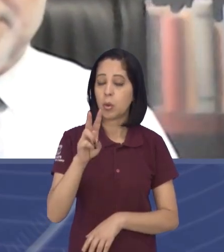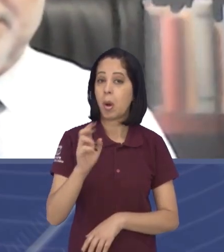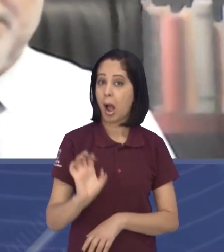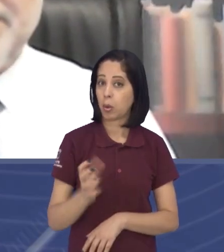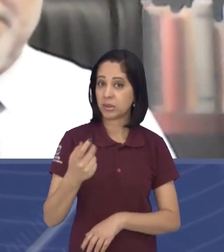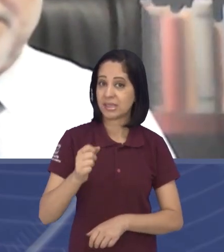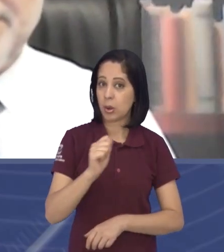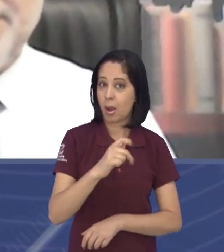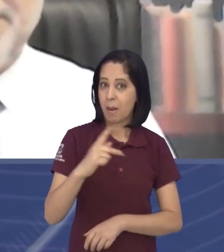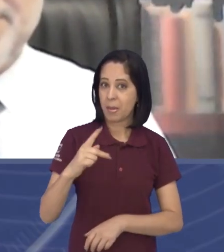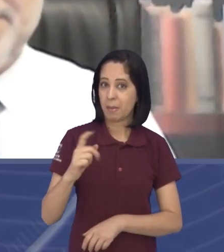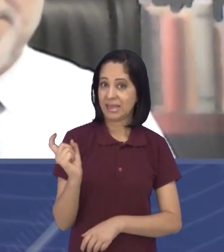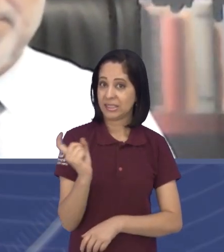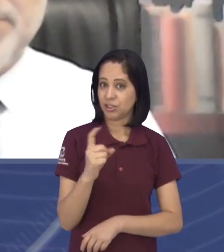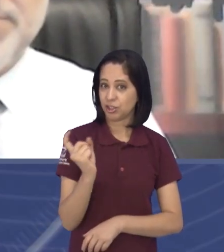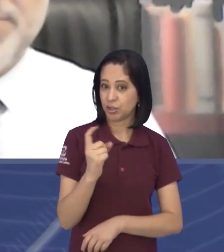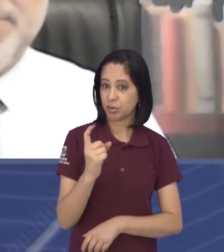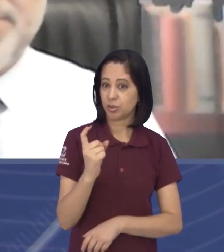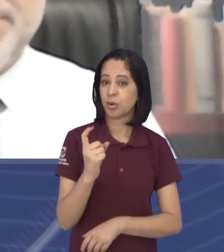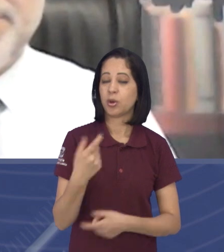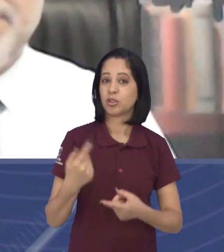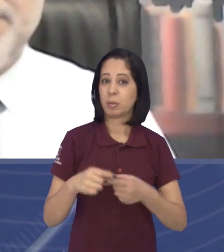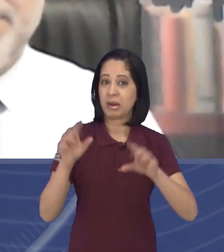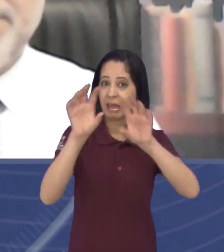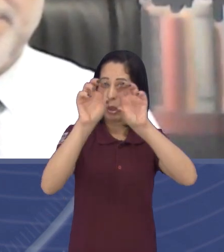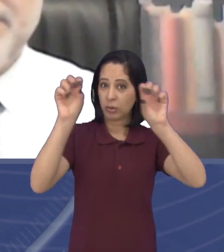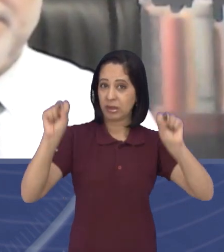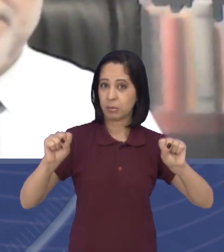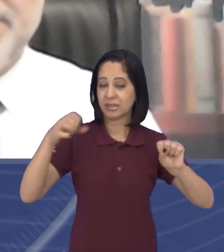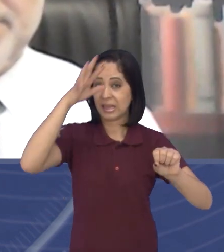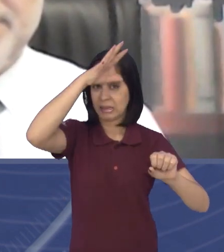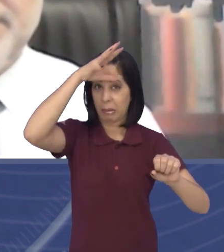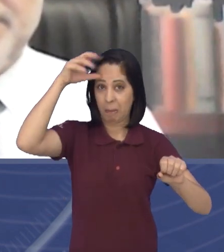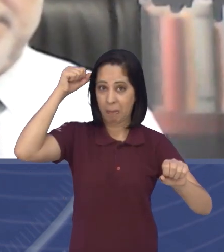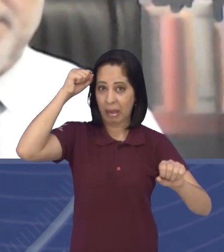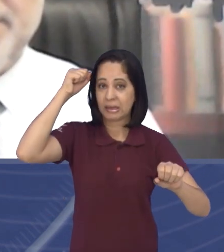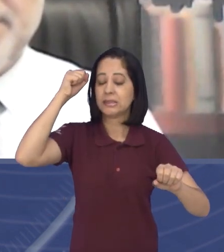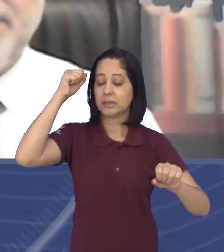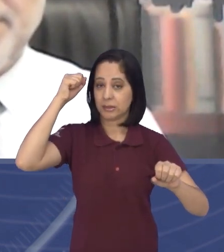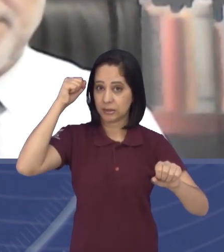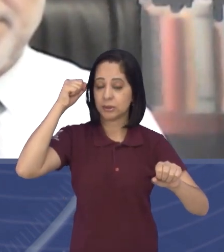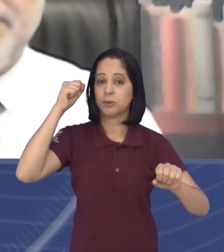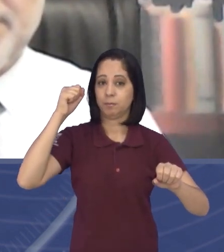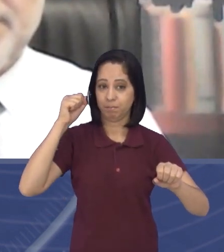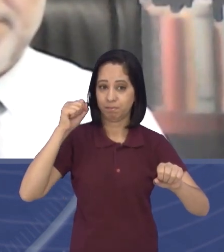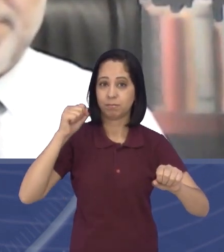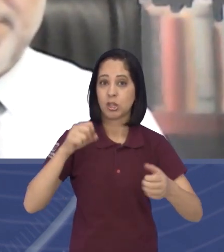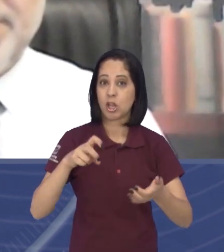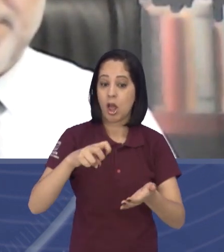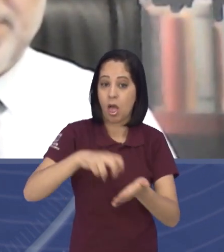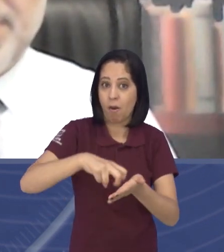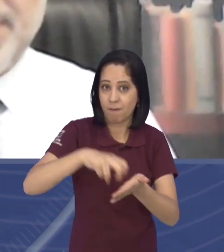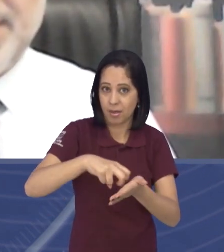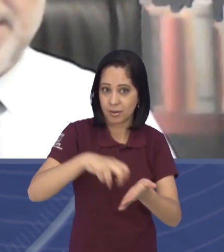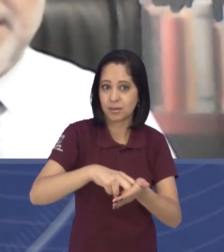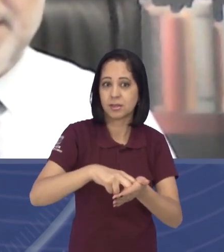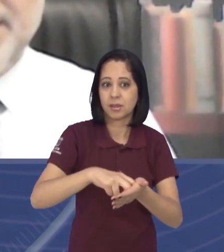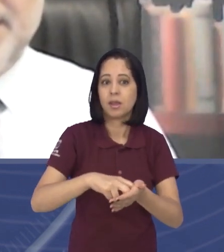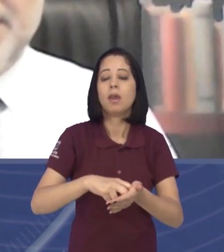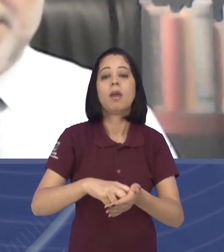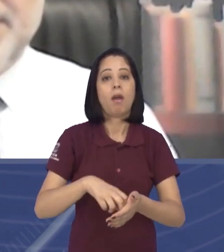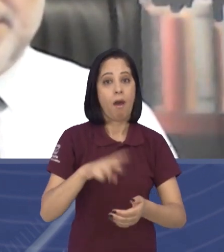TikTok, que foi condenado pelo Tribunal de Justiça do Maranhão. Então, mais um caso, né, que a gente vê de uma